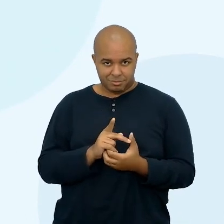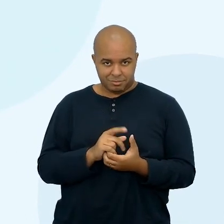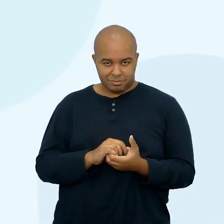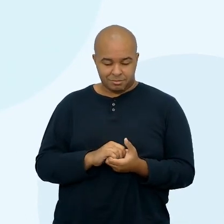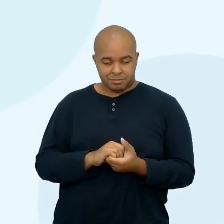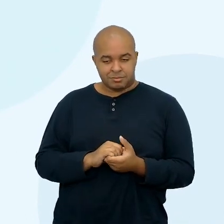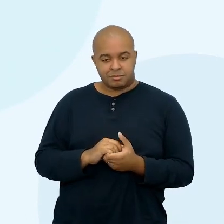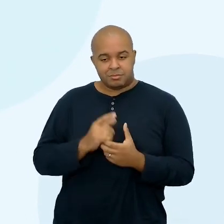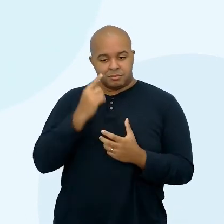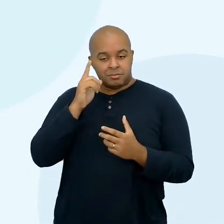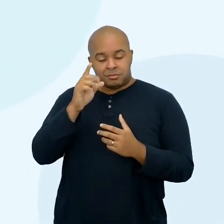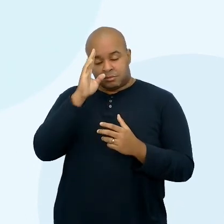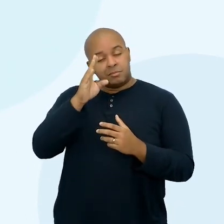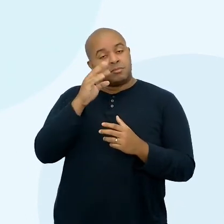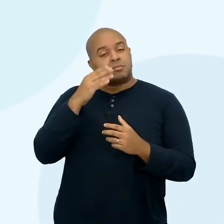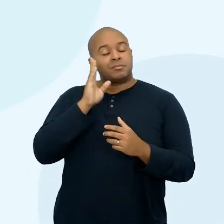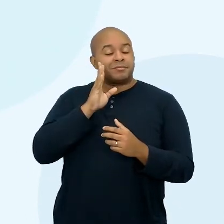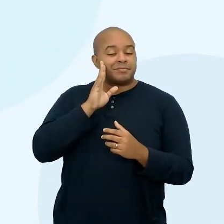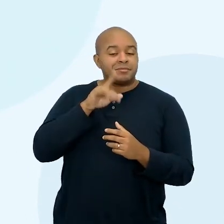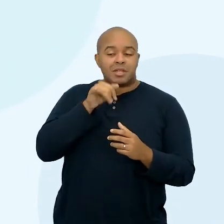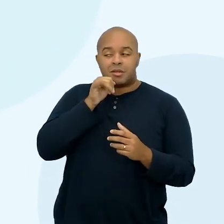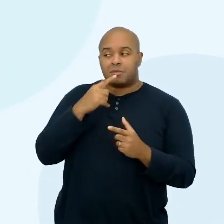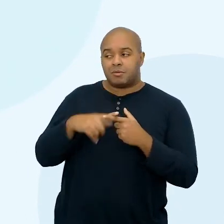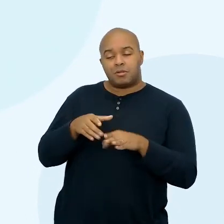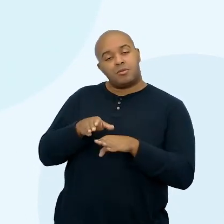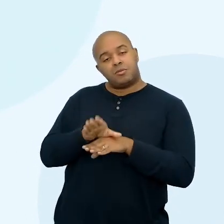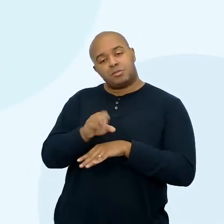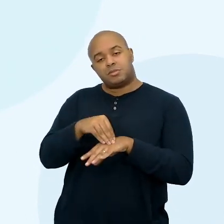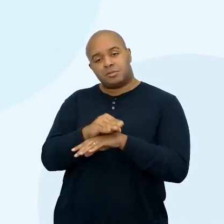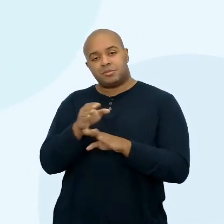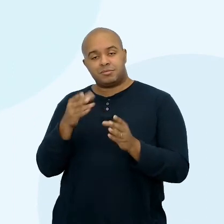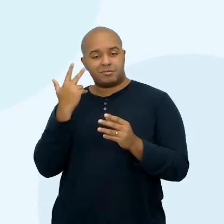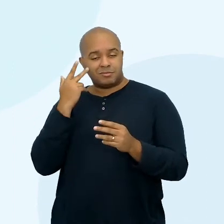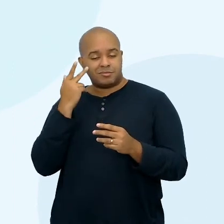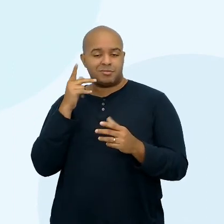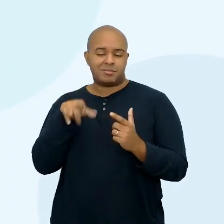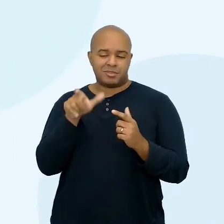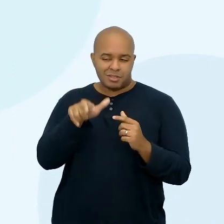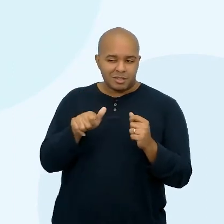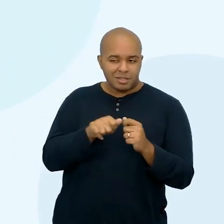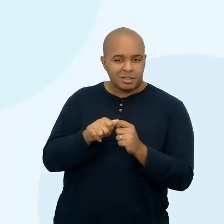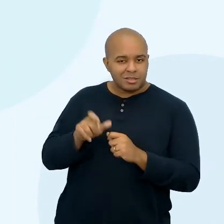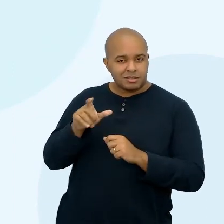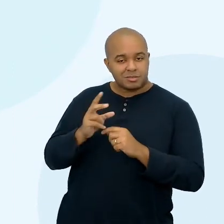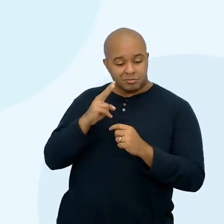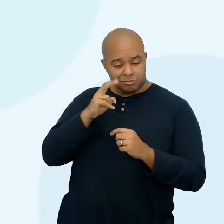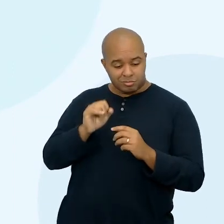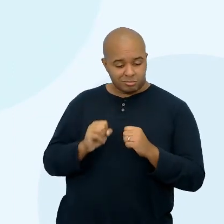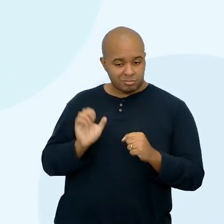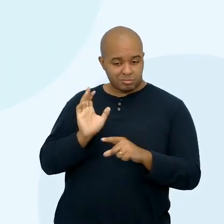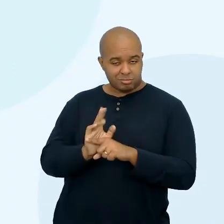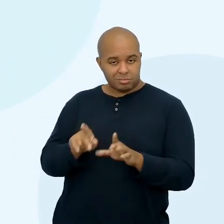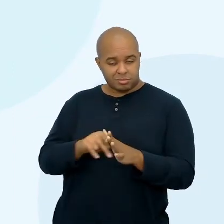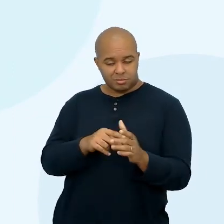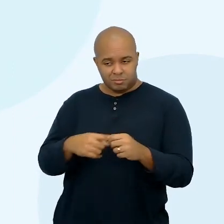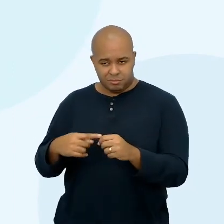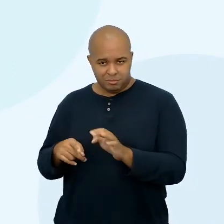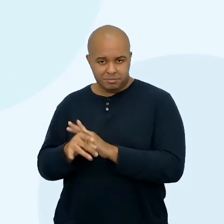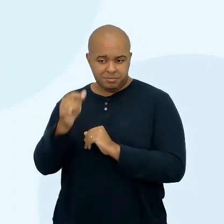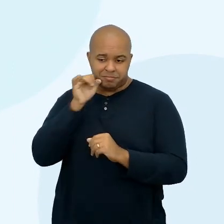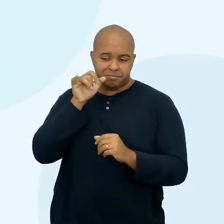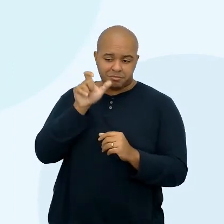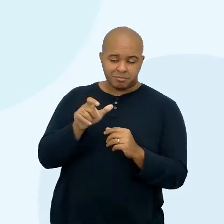encaminhamentos. Vamos aqui para o nosso próximo LED, Conselhos Populares. Talvez você